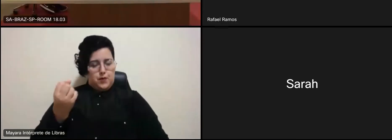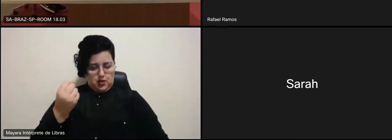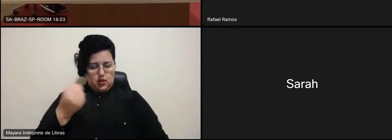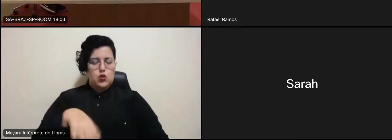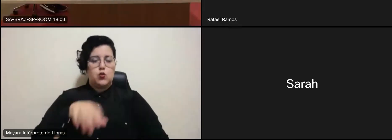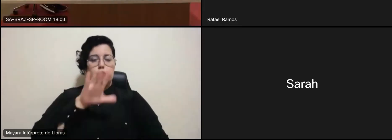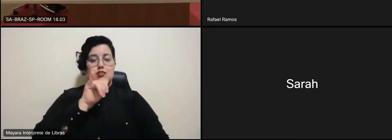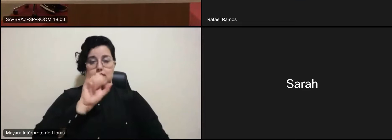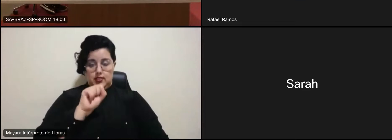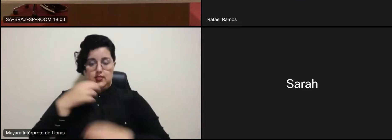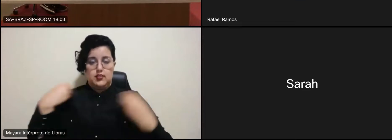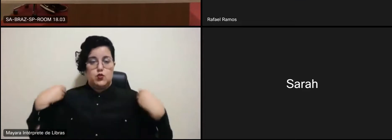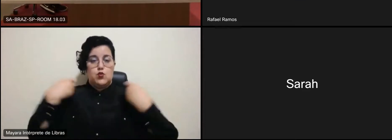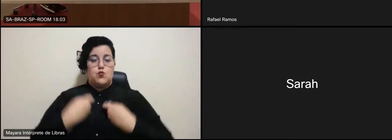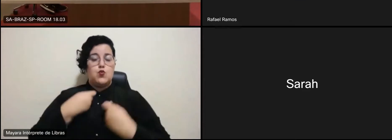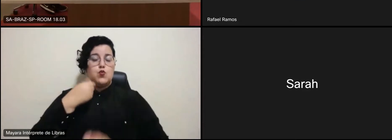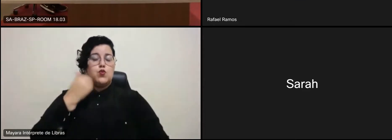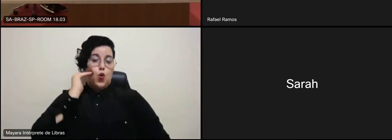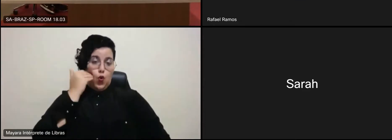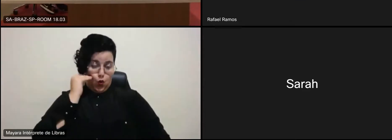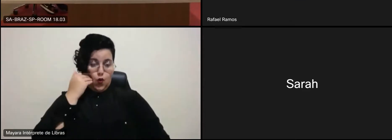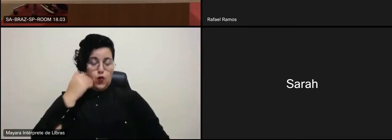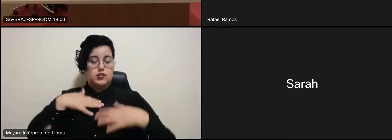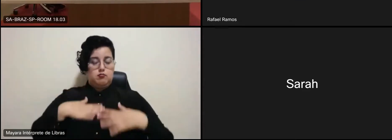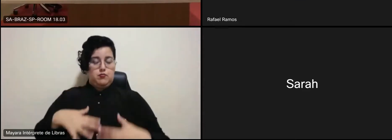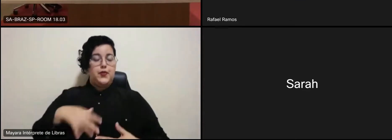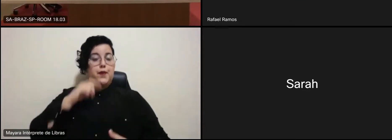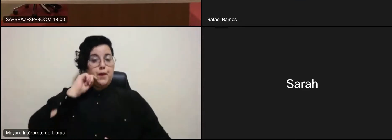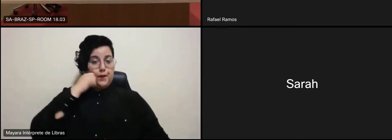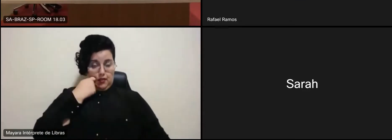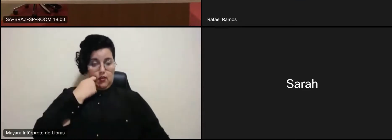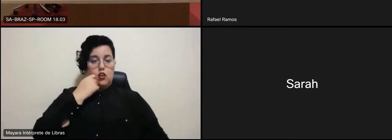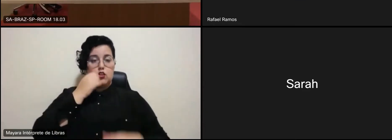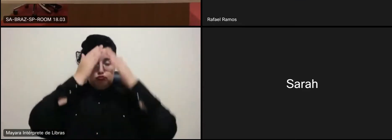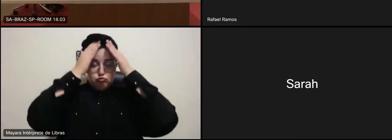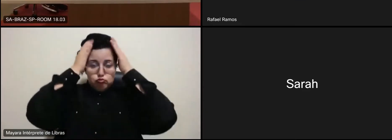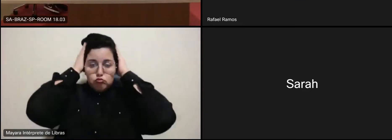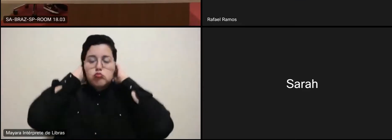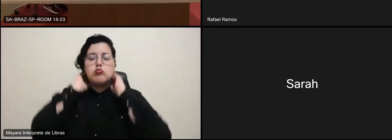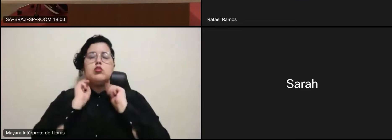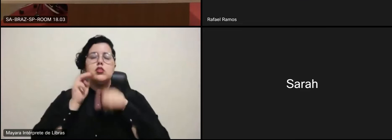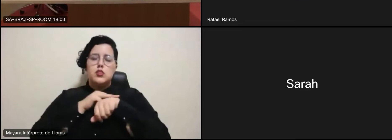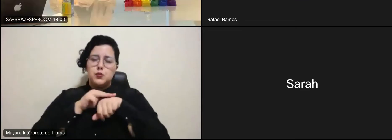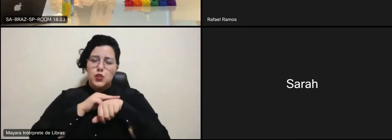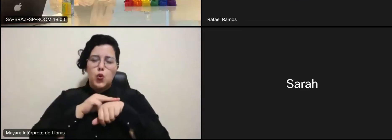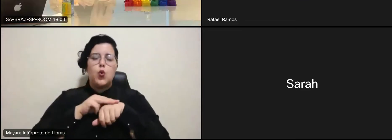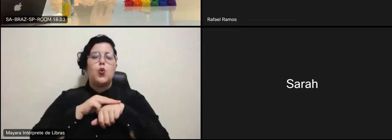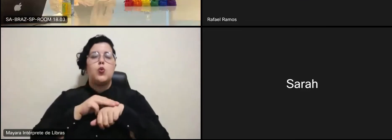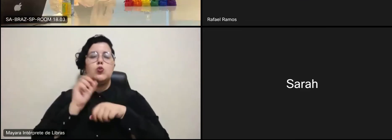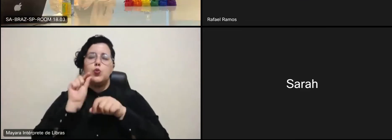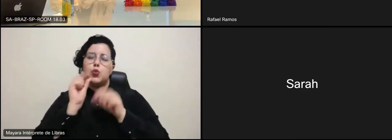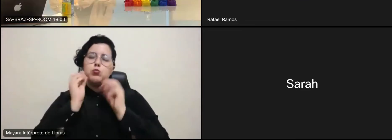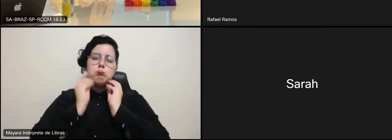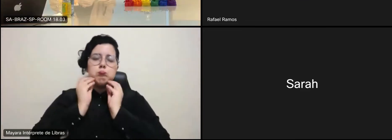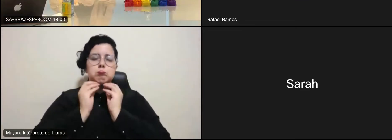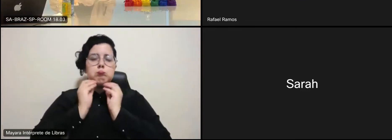com uma jaqueta rosa, uma camiseta preta por baixo. Tenho cabelo curto e castanho. Tenho um pouquinho de barba.